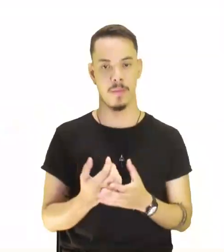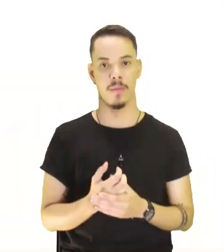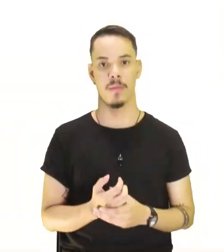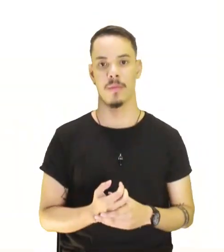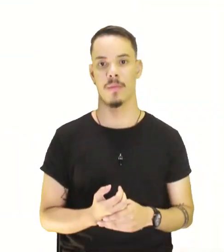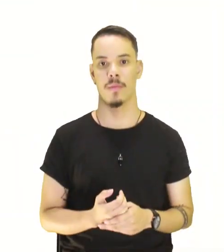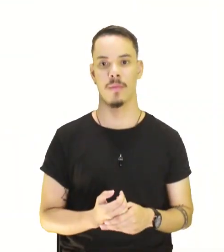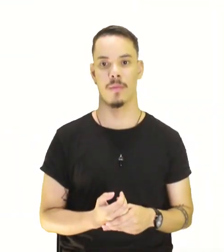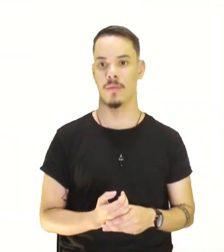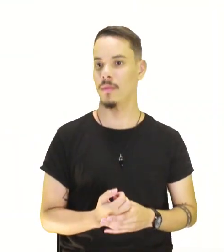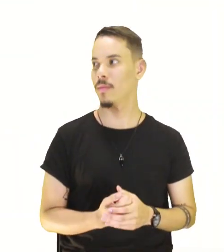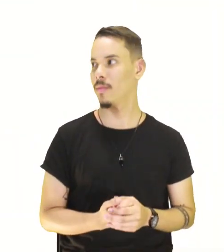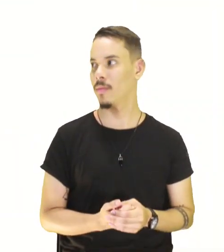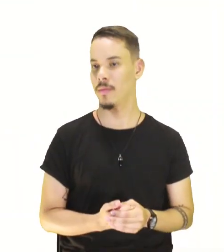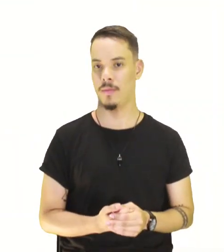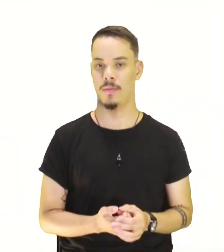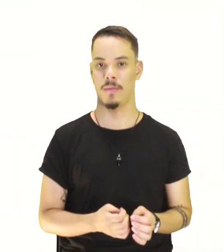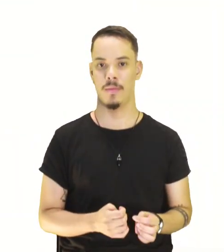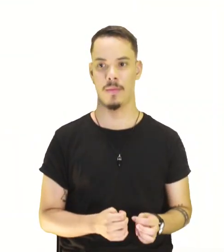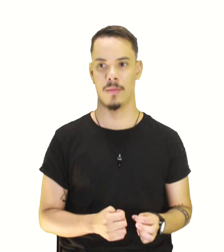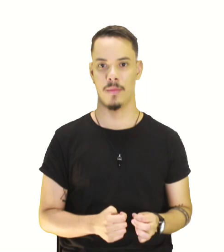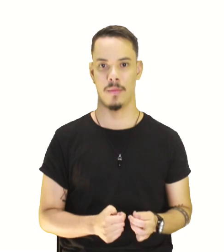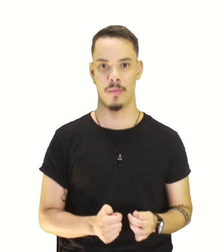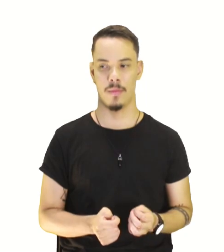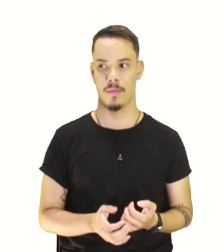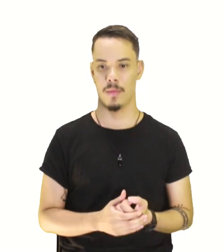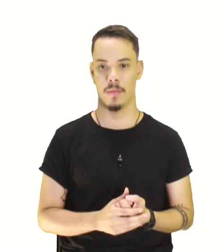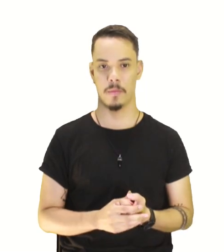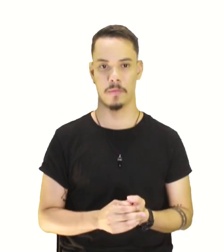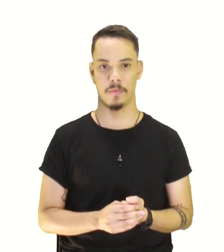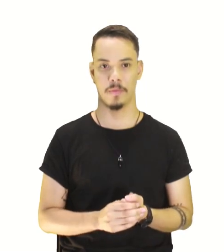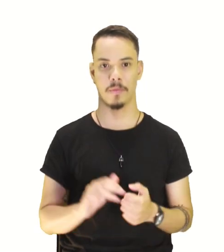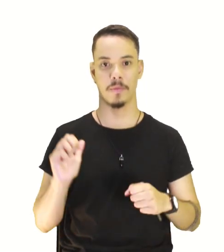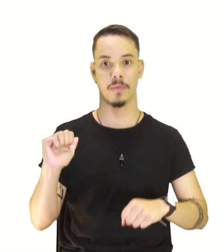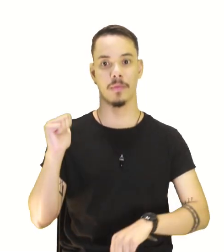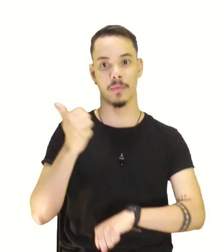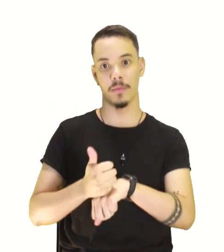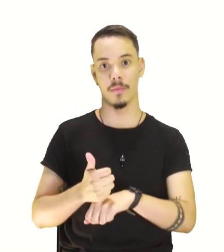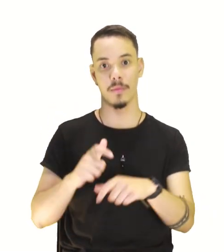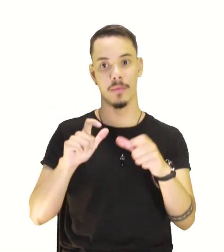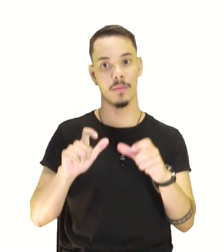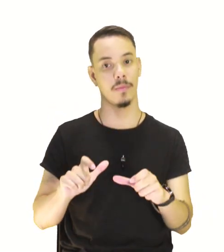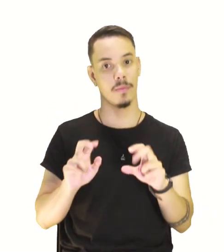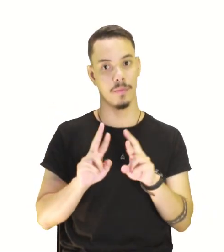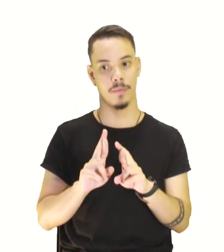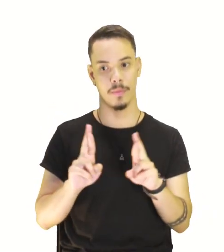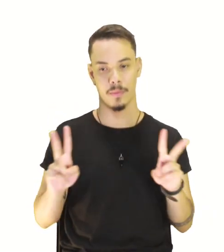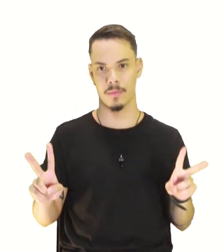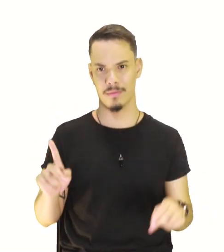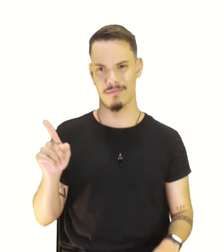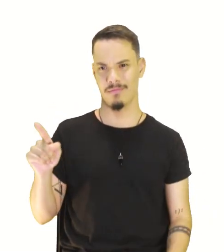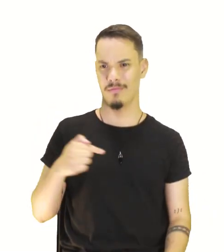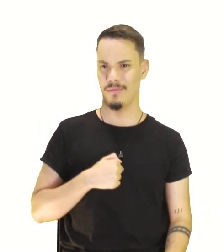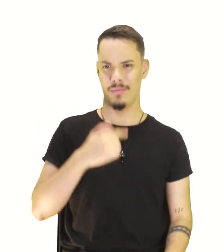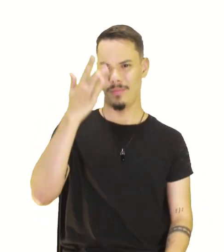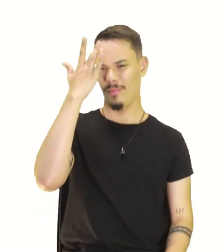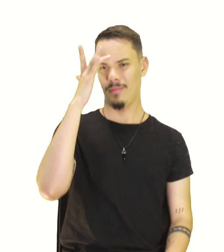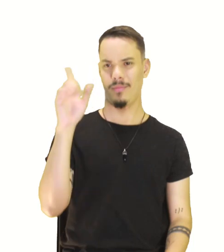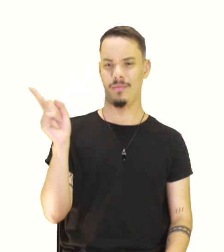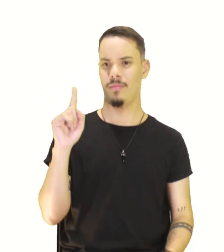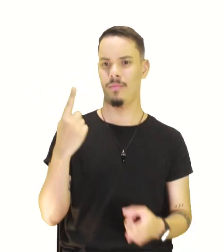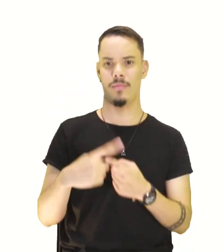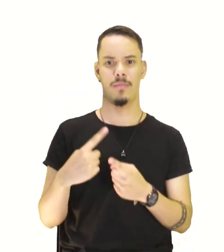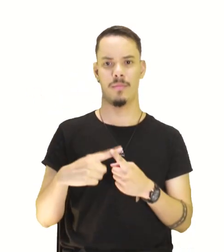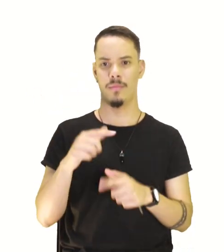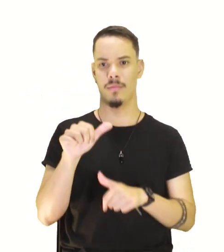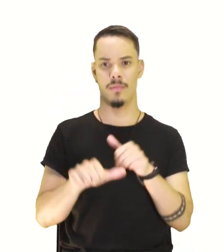exemplo? Falando agora de substituindo num lugar um pouquinho diferente. Olha lá. Essa eu não sei fazer não, porque essa daqui ó, ele não